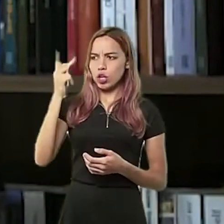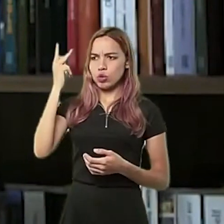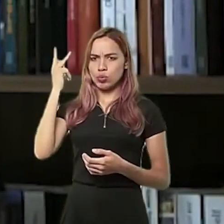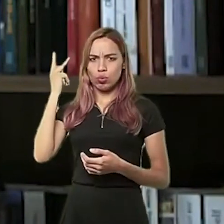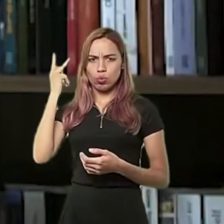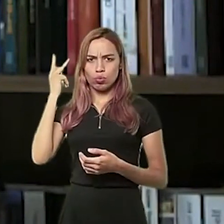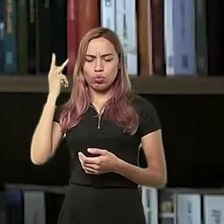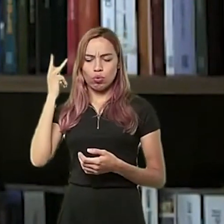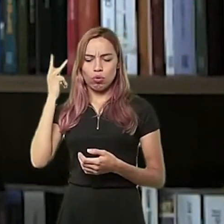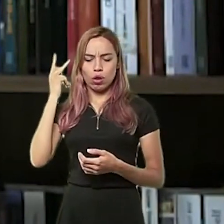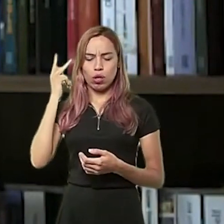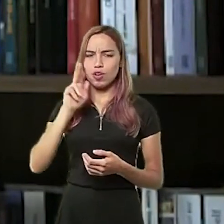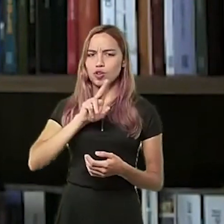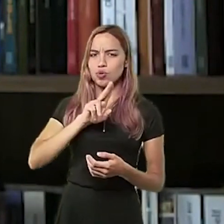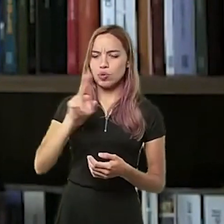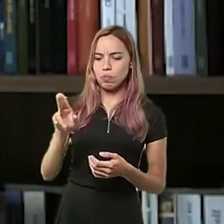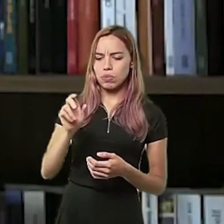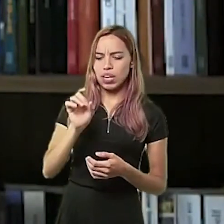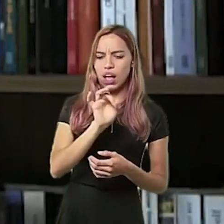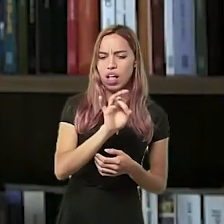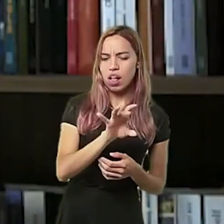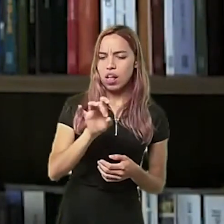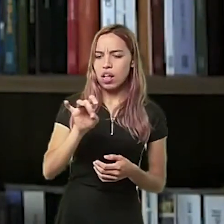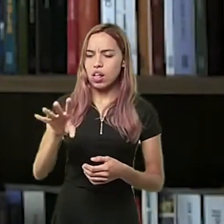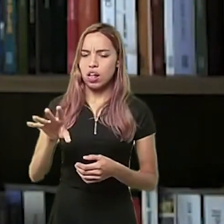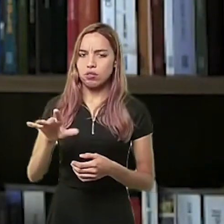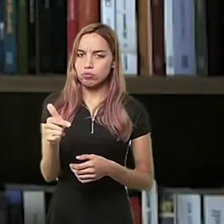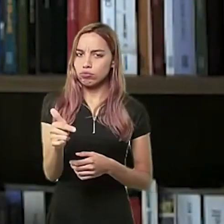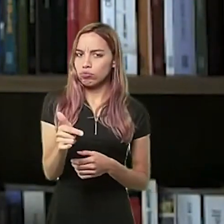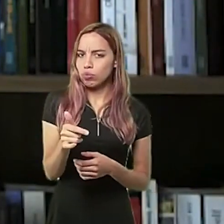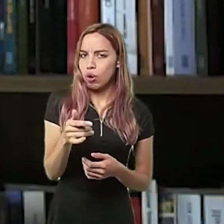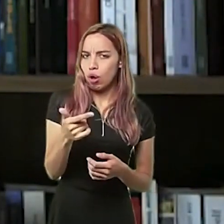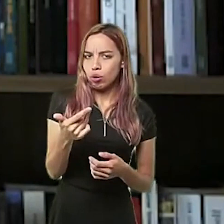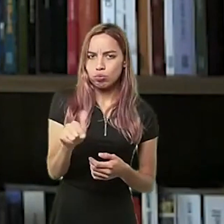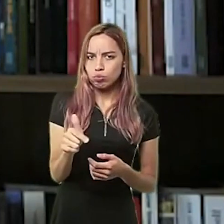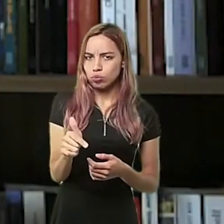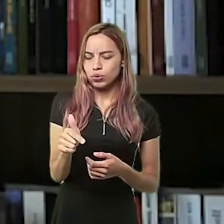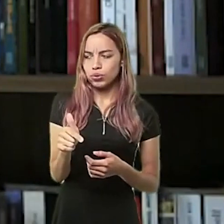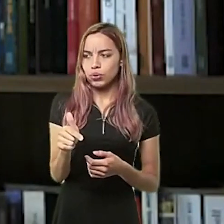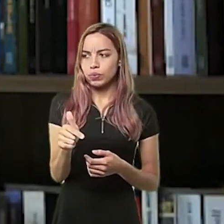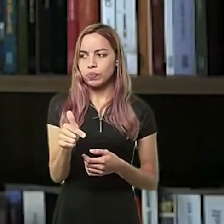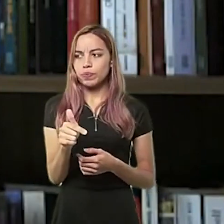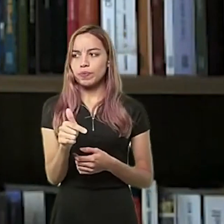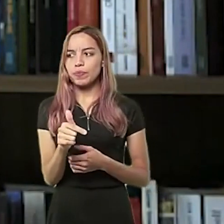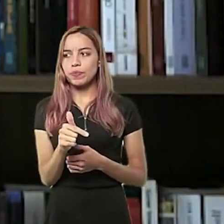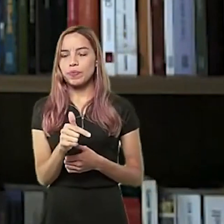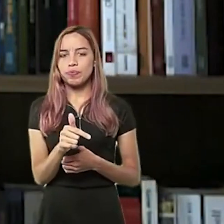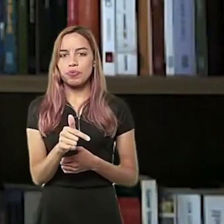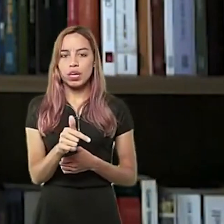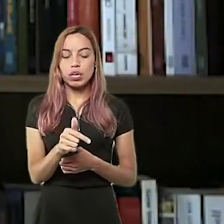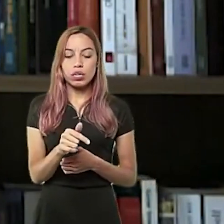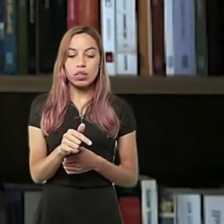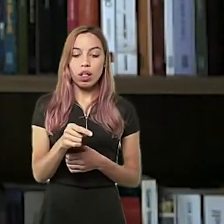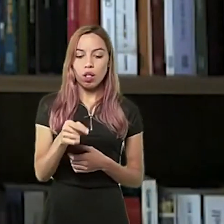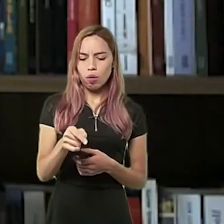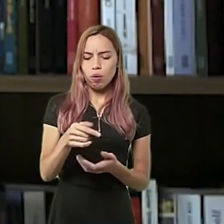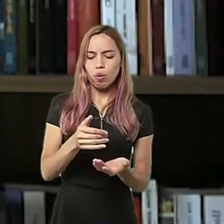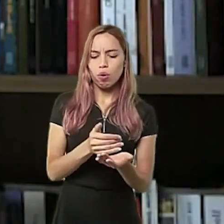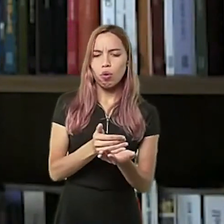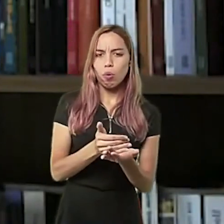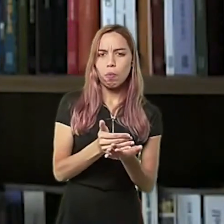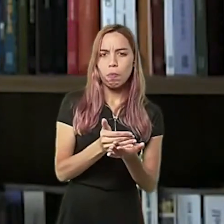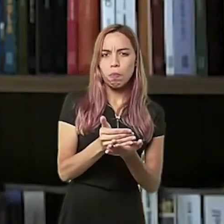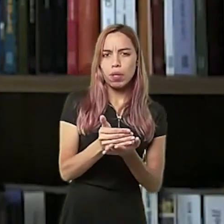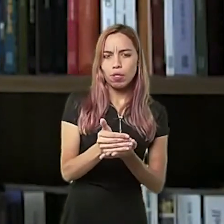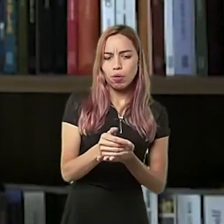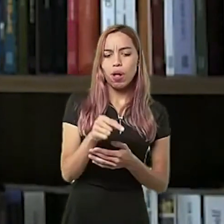dessas personagens, ainda não era uma história que ganhou densidade, profundidade ao longo dos anos,